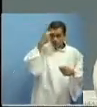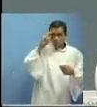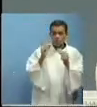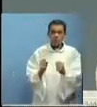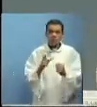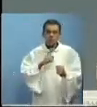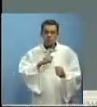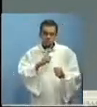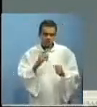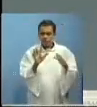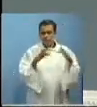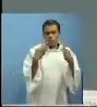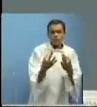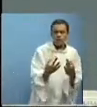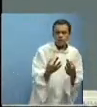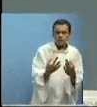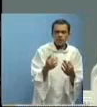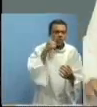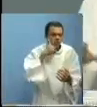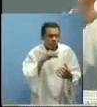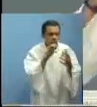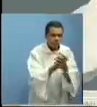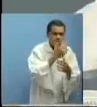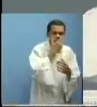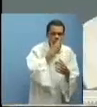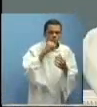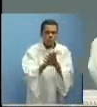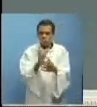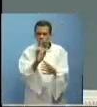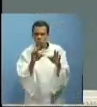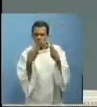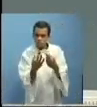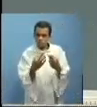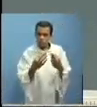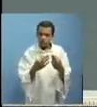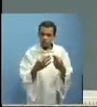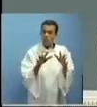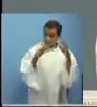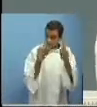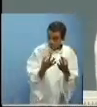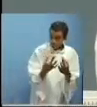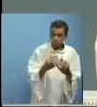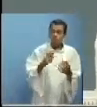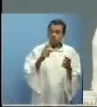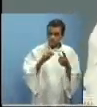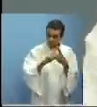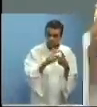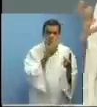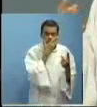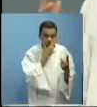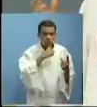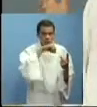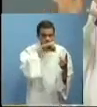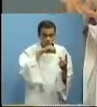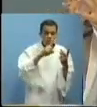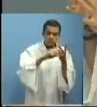maravilha essa beleza essa comunhão íntima aonde O próprio Deus põe a mão quando um